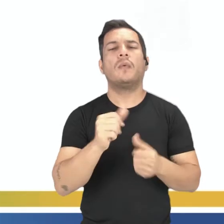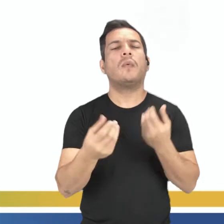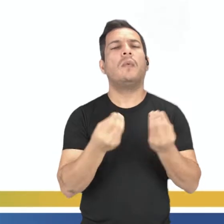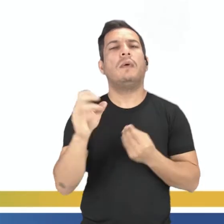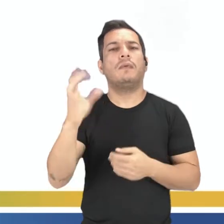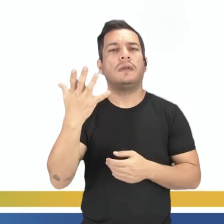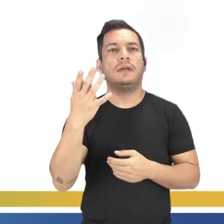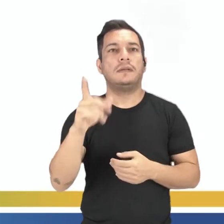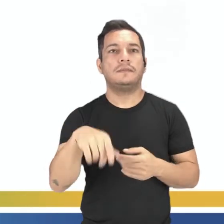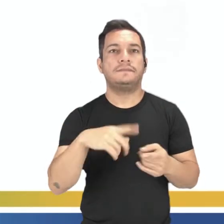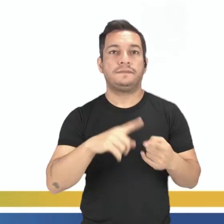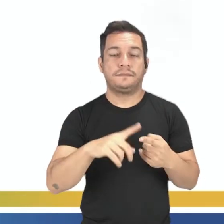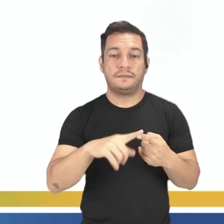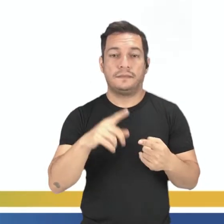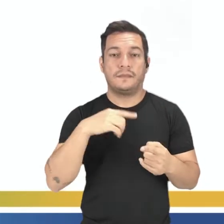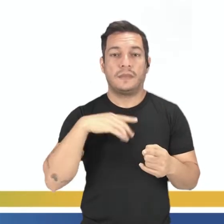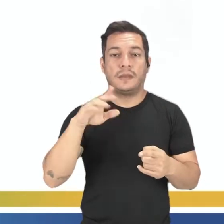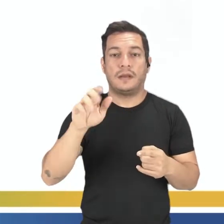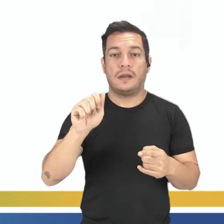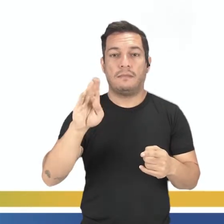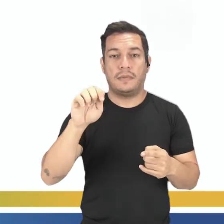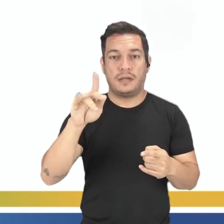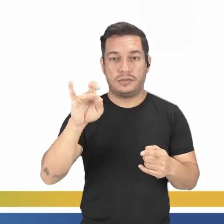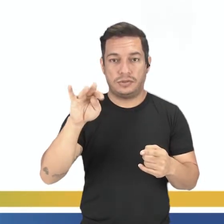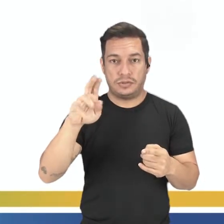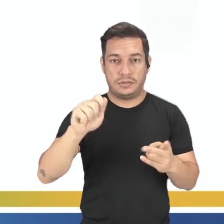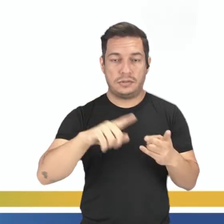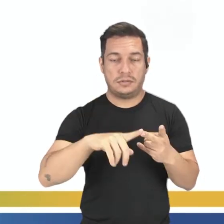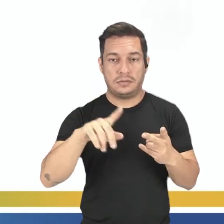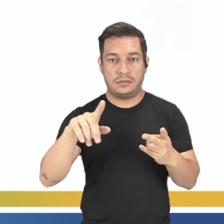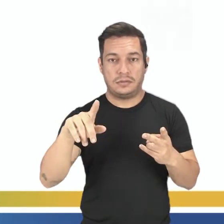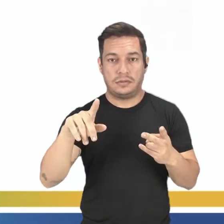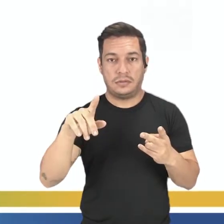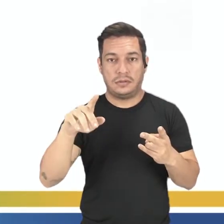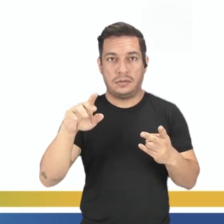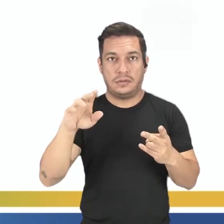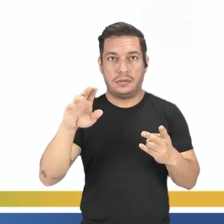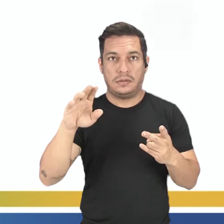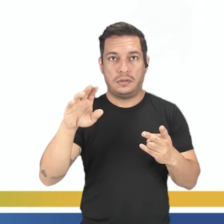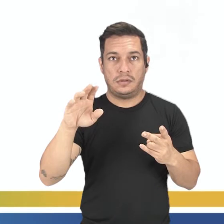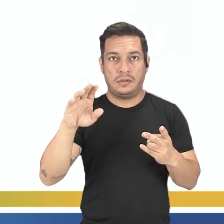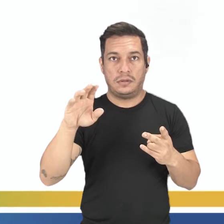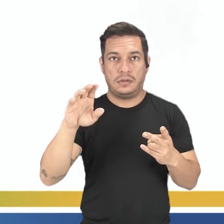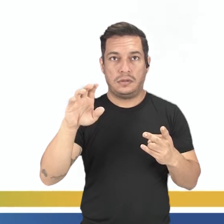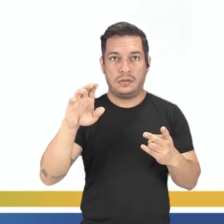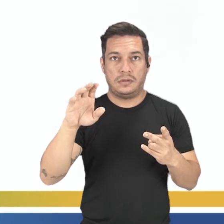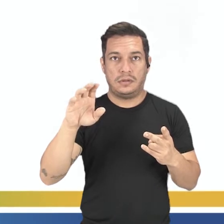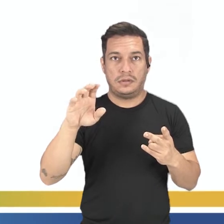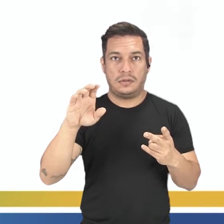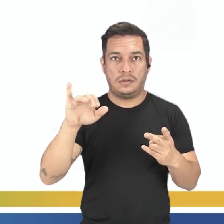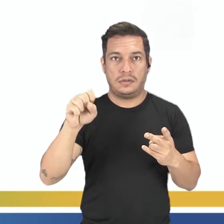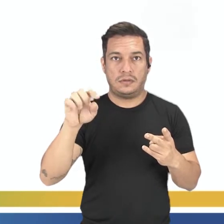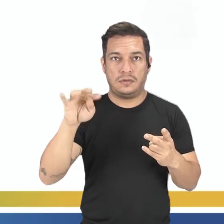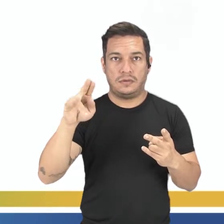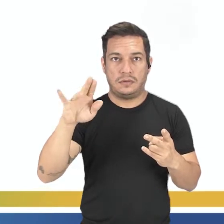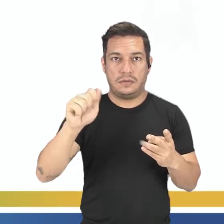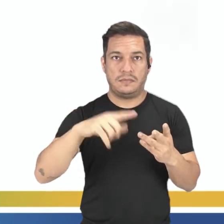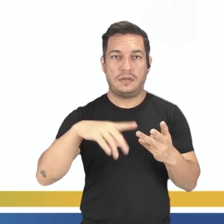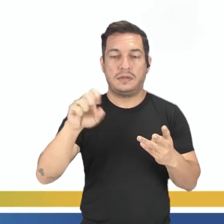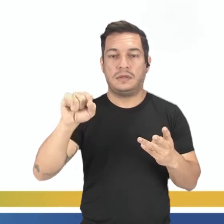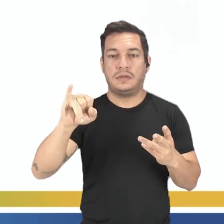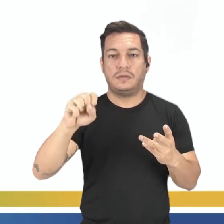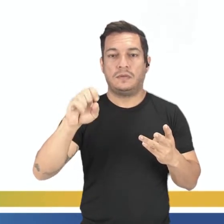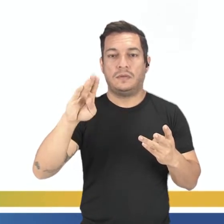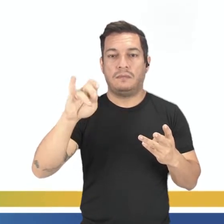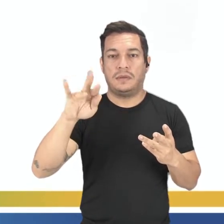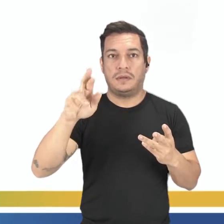são essas? A transformação adiabática, a transformação isotérmica, a transformação isobárica e a